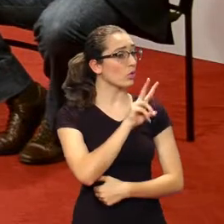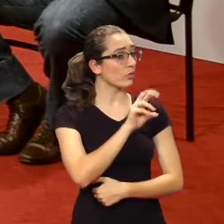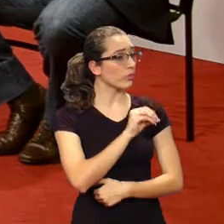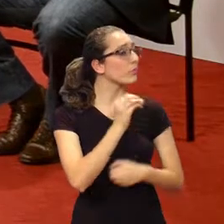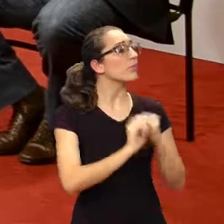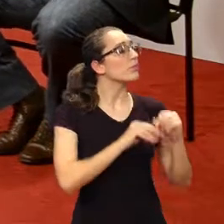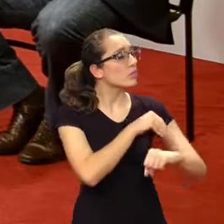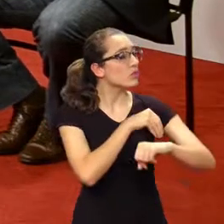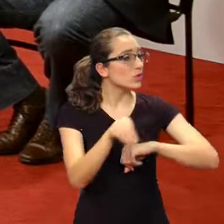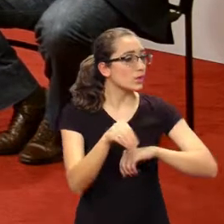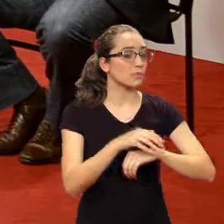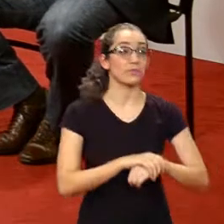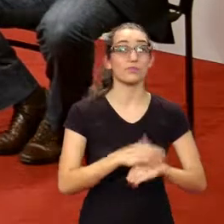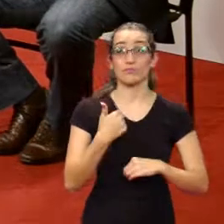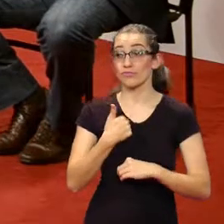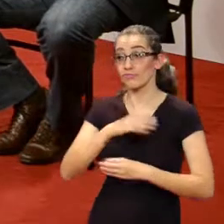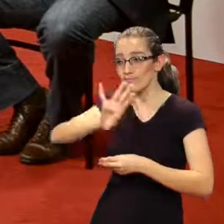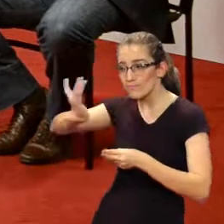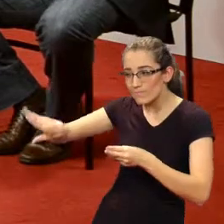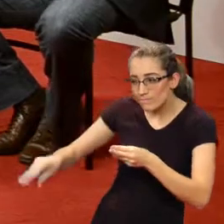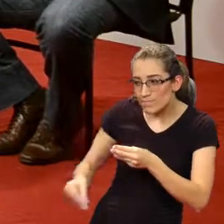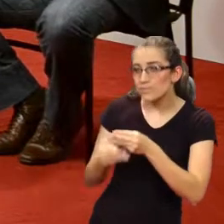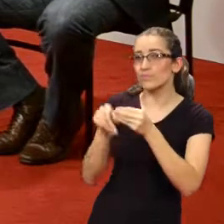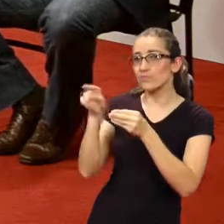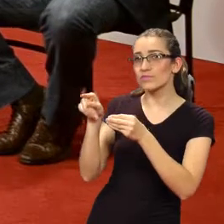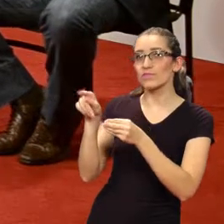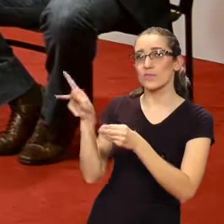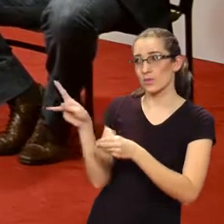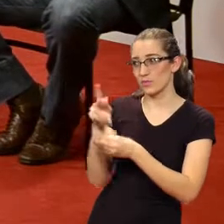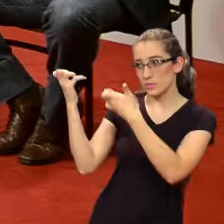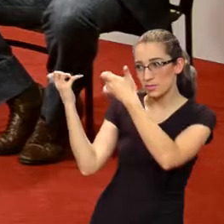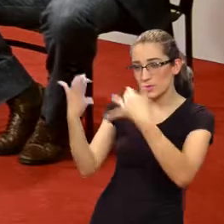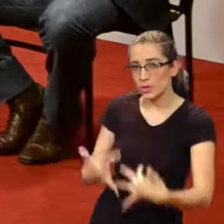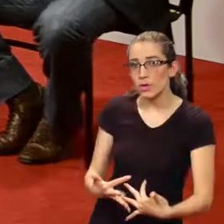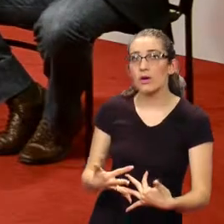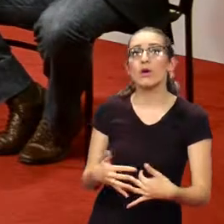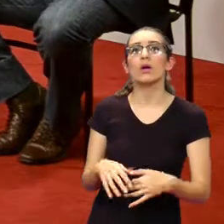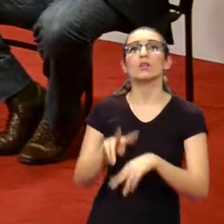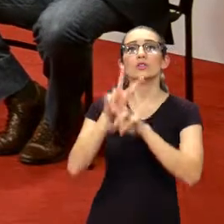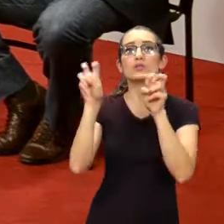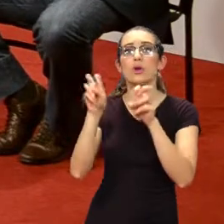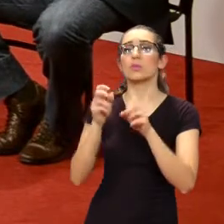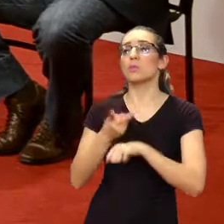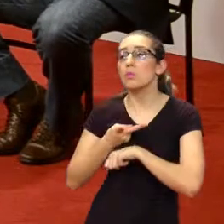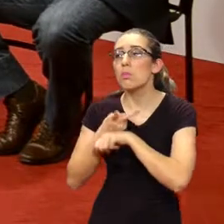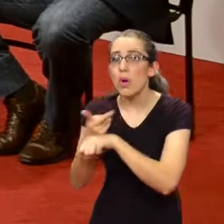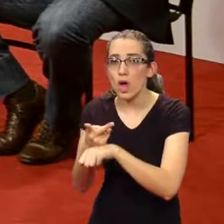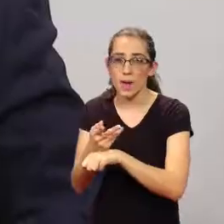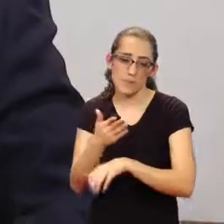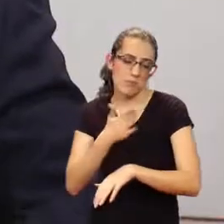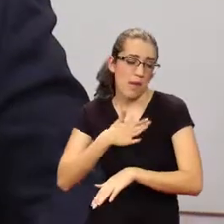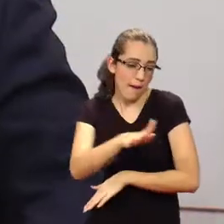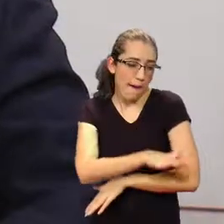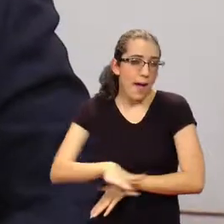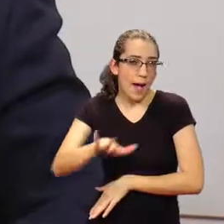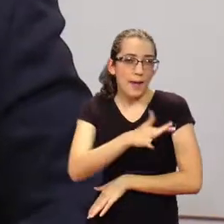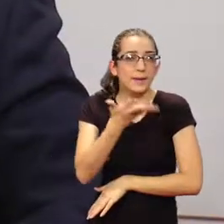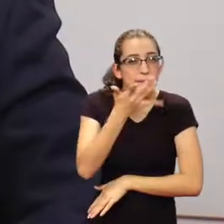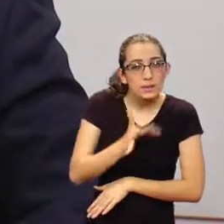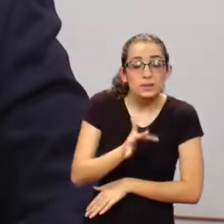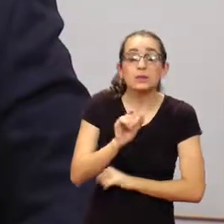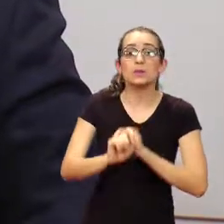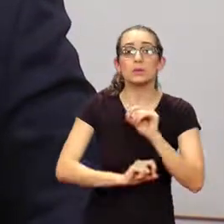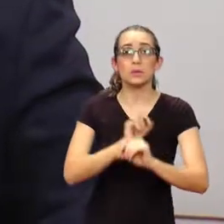seu recado final? Perfeito. Eu vou na linha que o Guilherme já comentou em relação à busca pelo atendimento, né? Quando, especialmente na minha área,